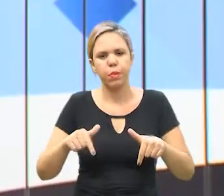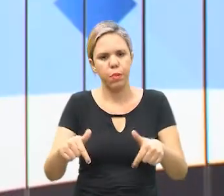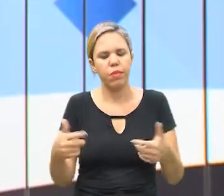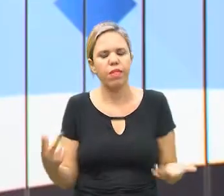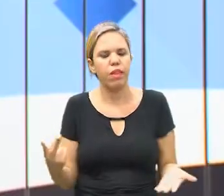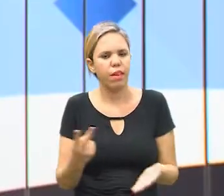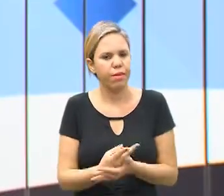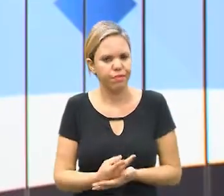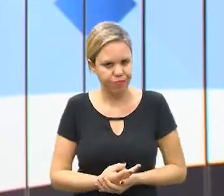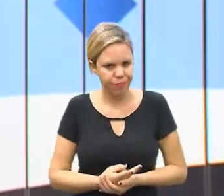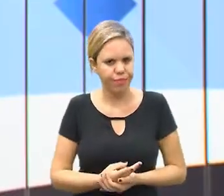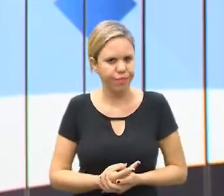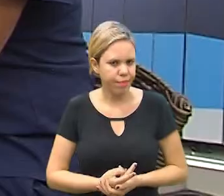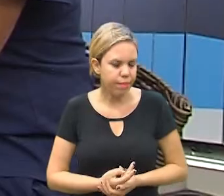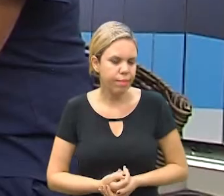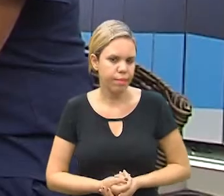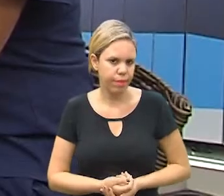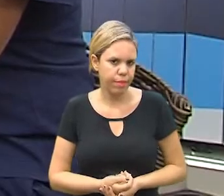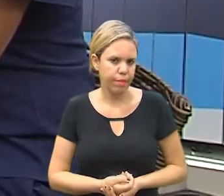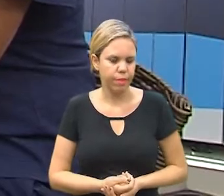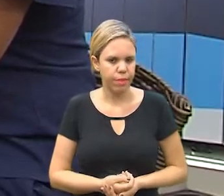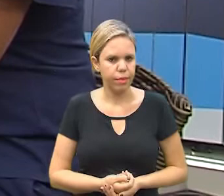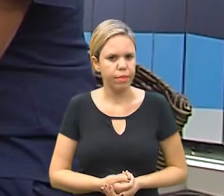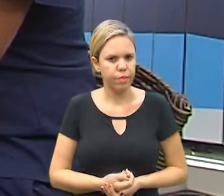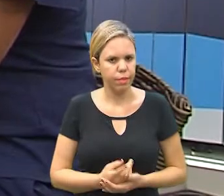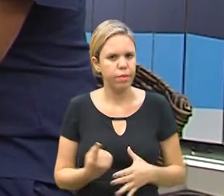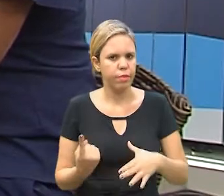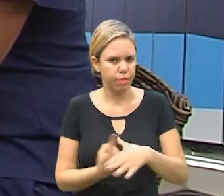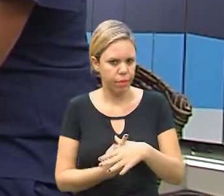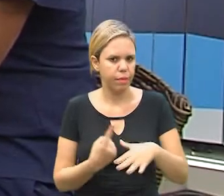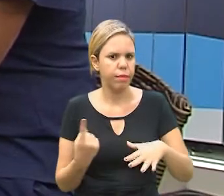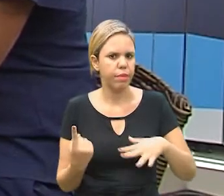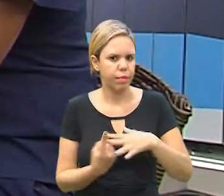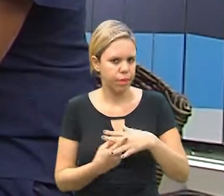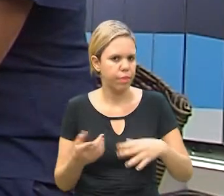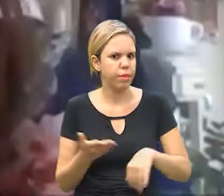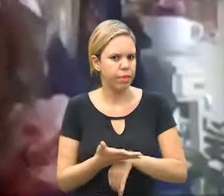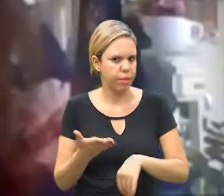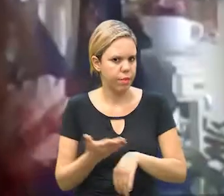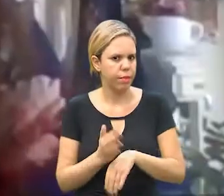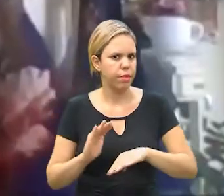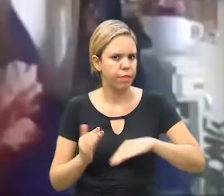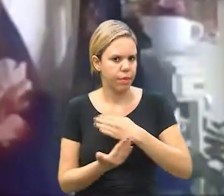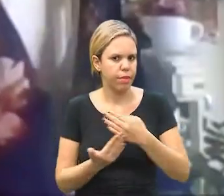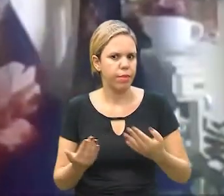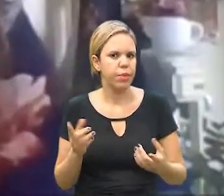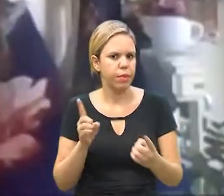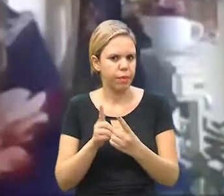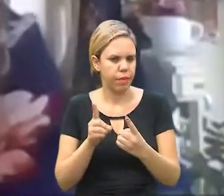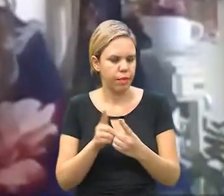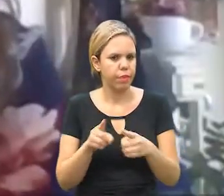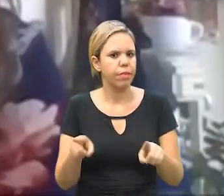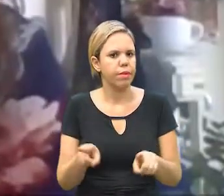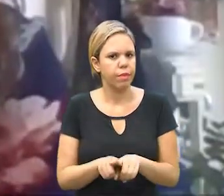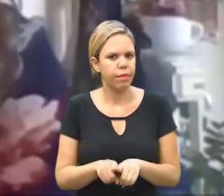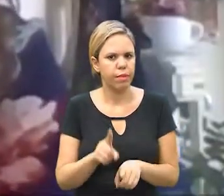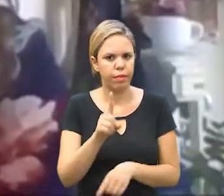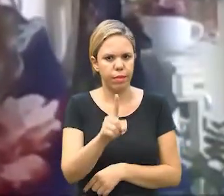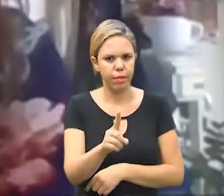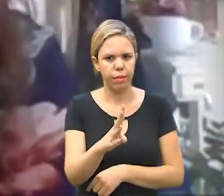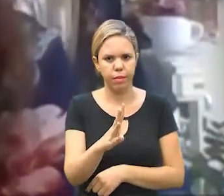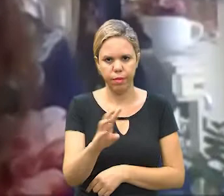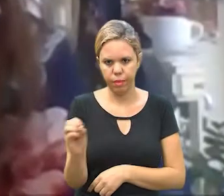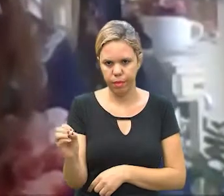ativos mesmo, né? Ativos e integrantes da comunidade. Nós atendemos também